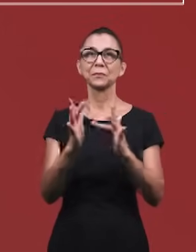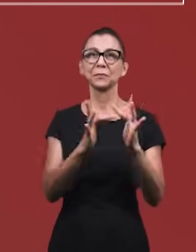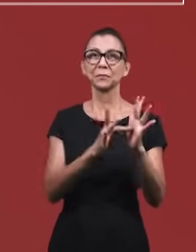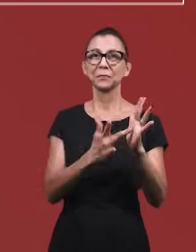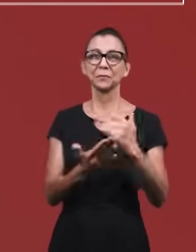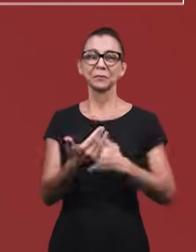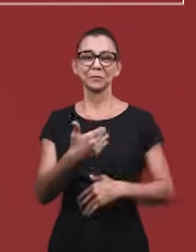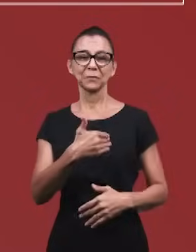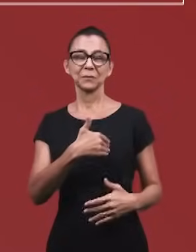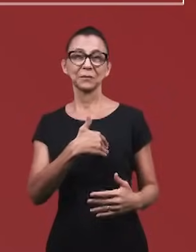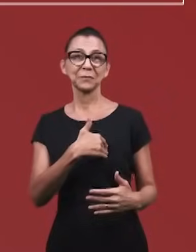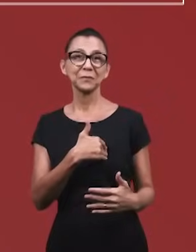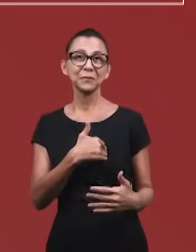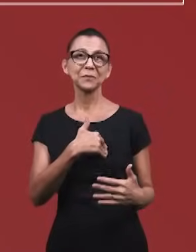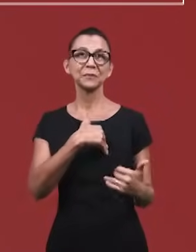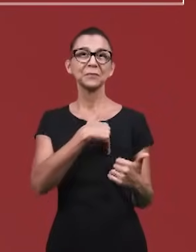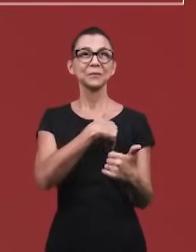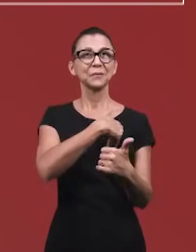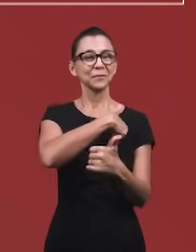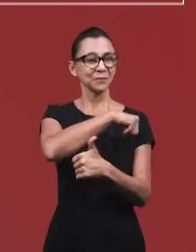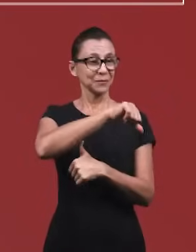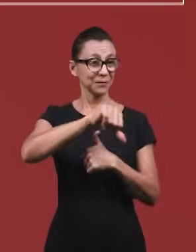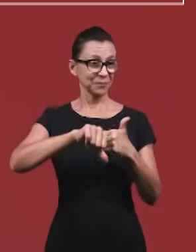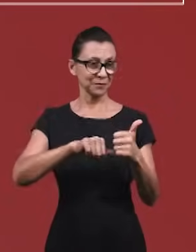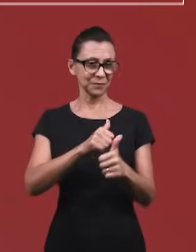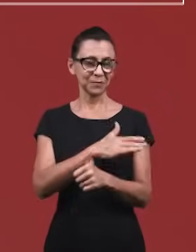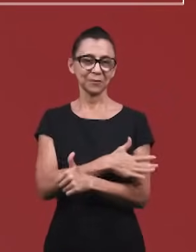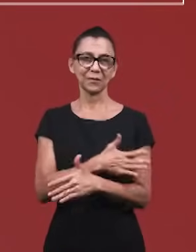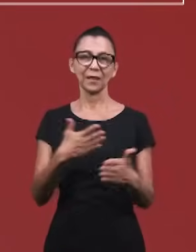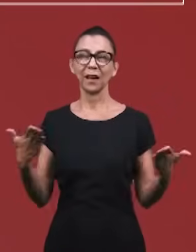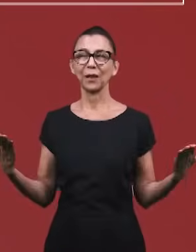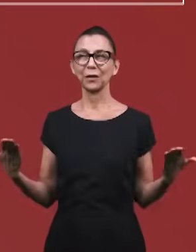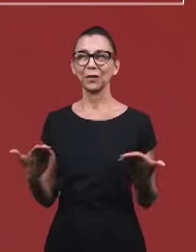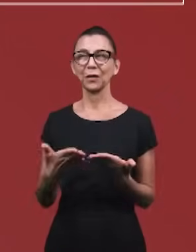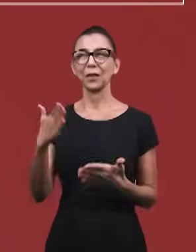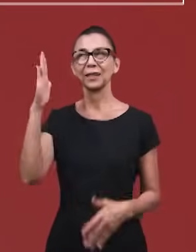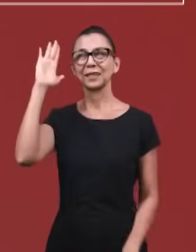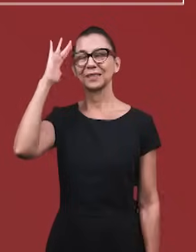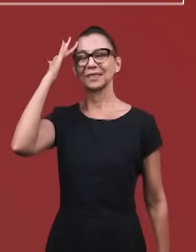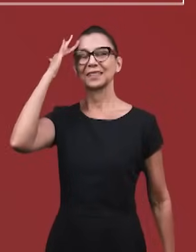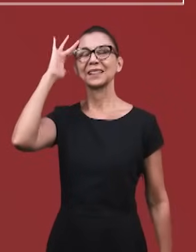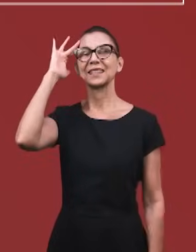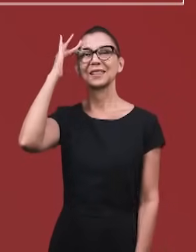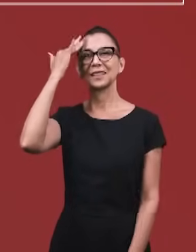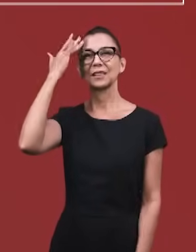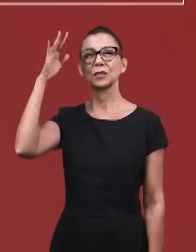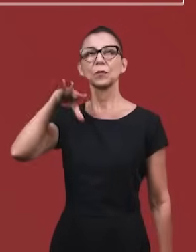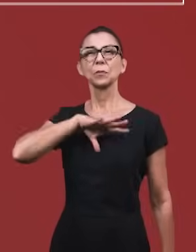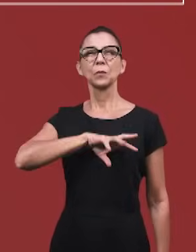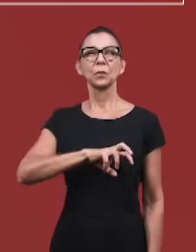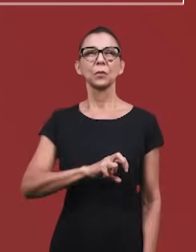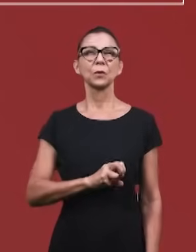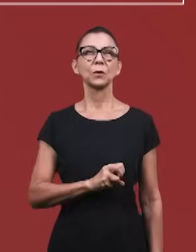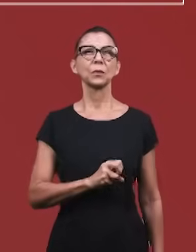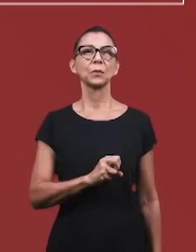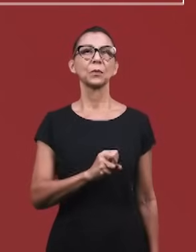Jesus. Nasci de novo para entender o amor